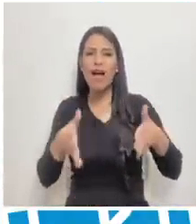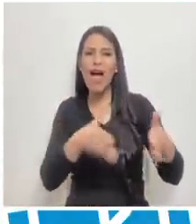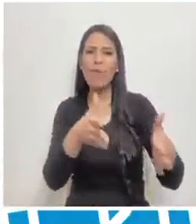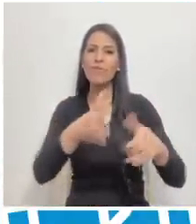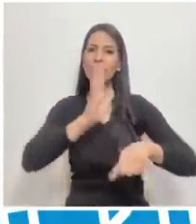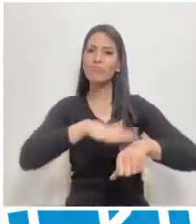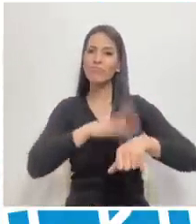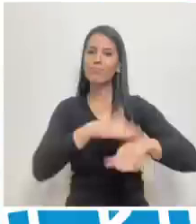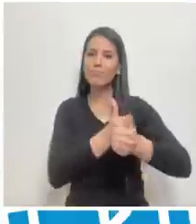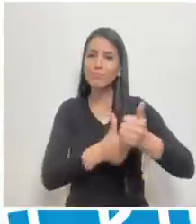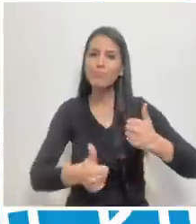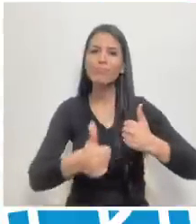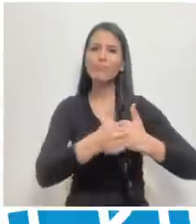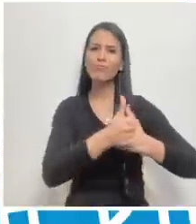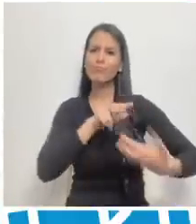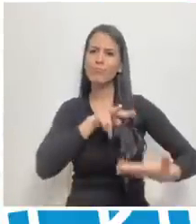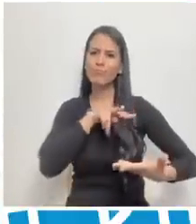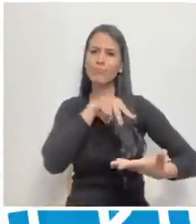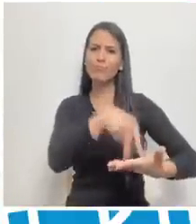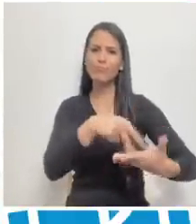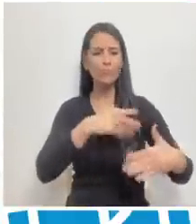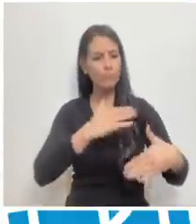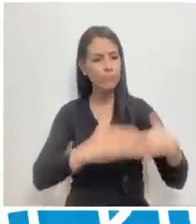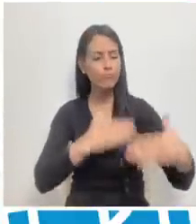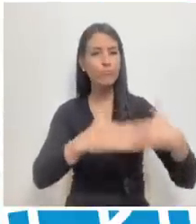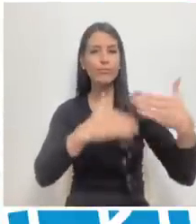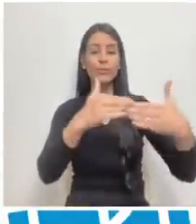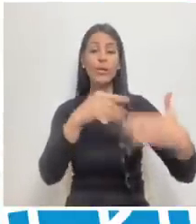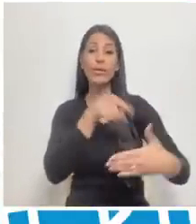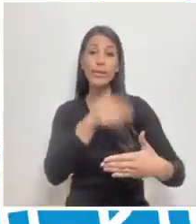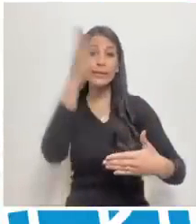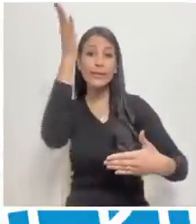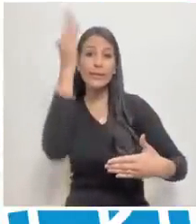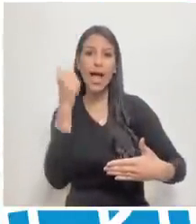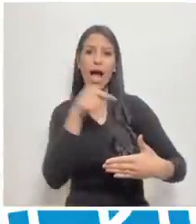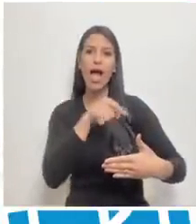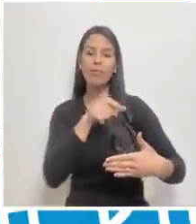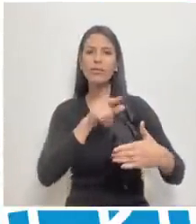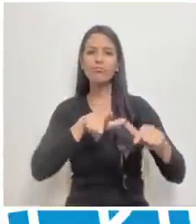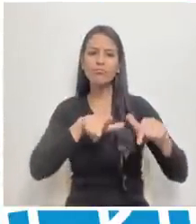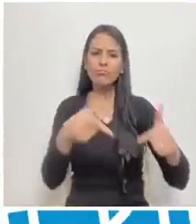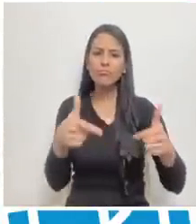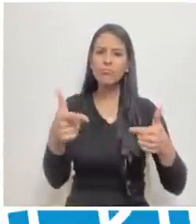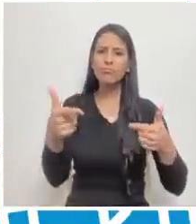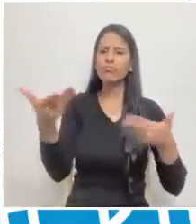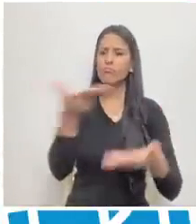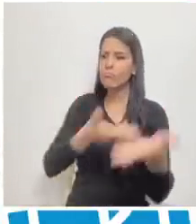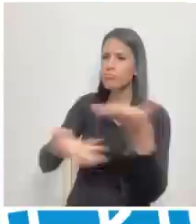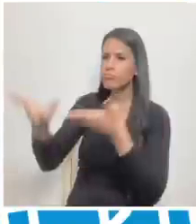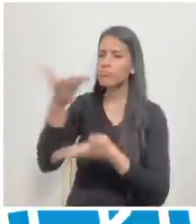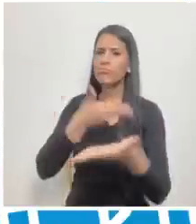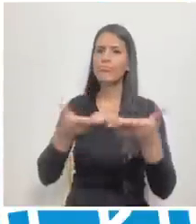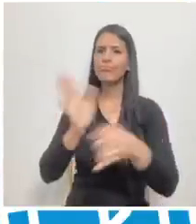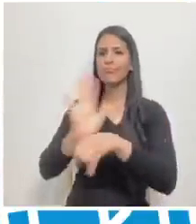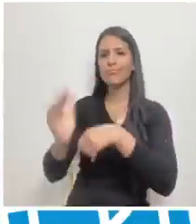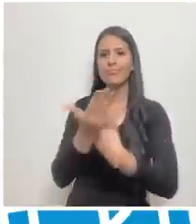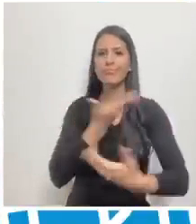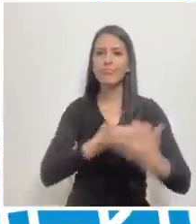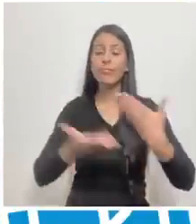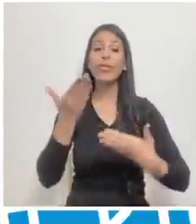participante, de saber trabalhar em conjunto, em colaboração, a todas as